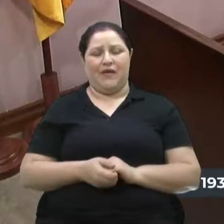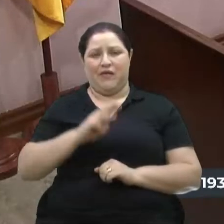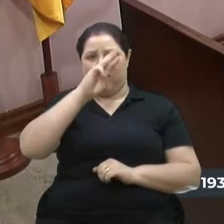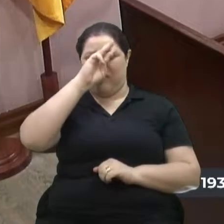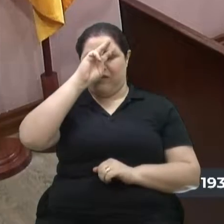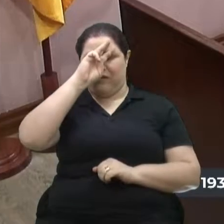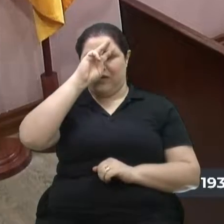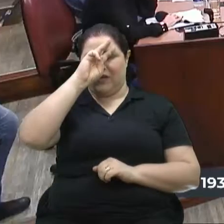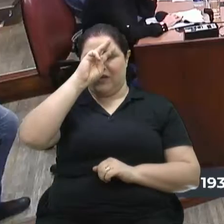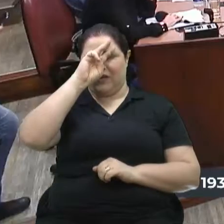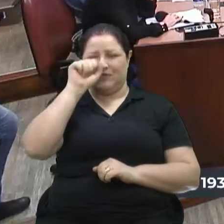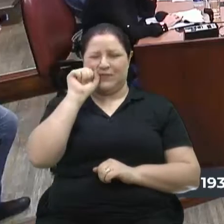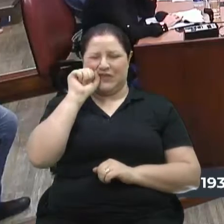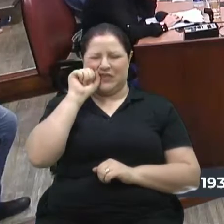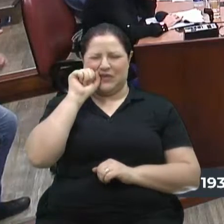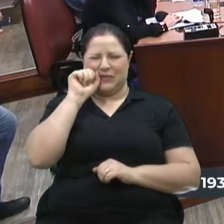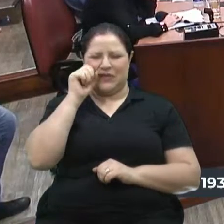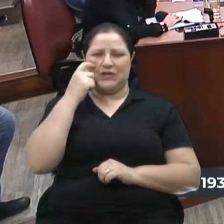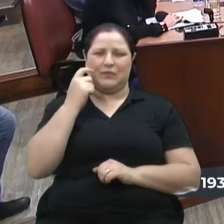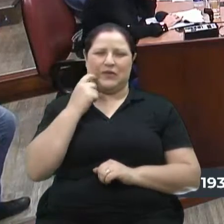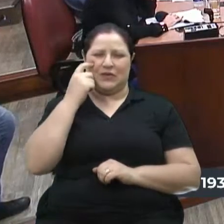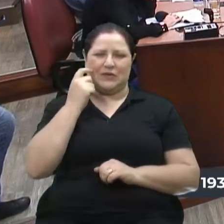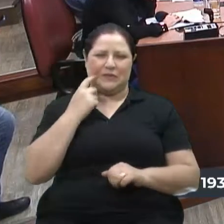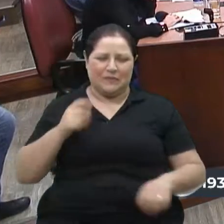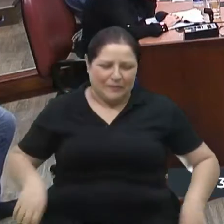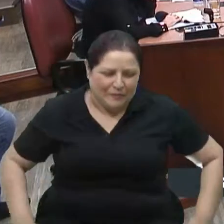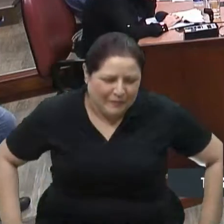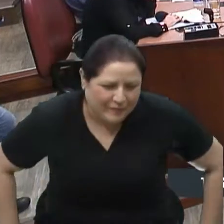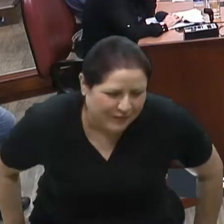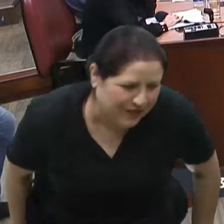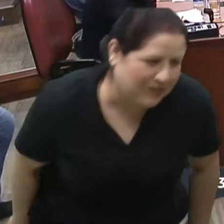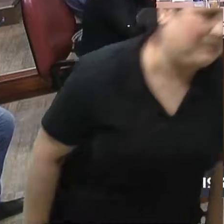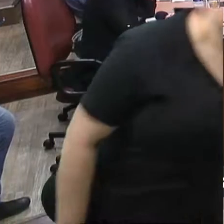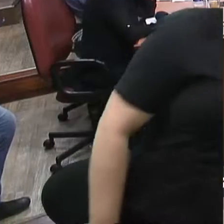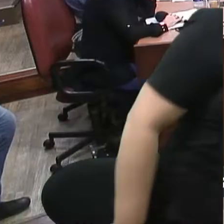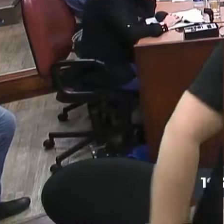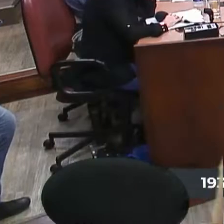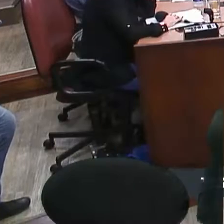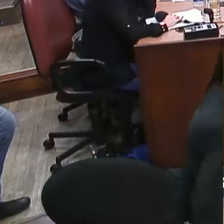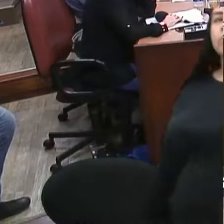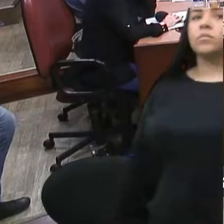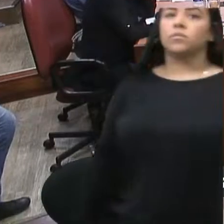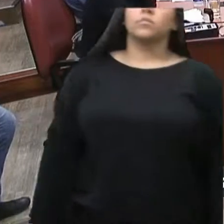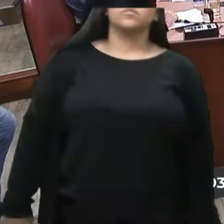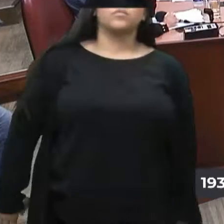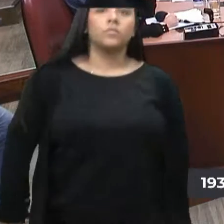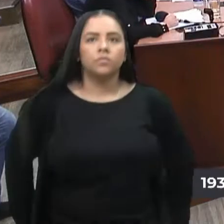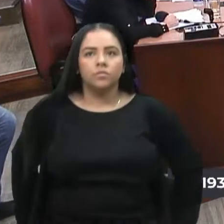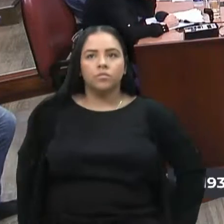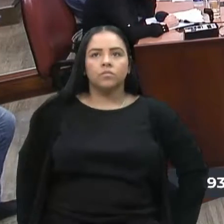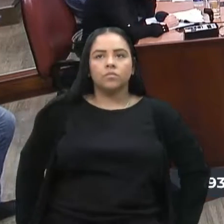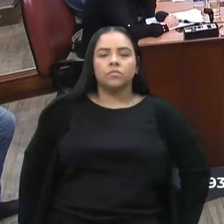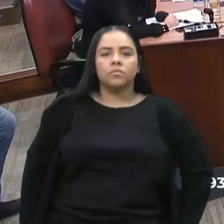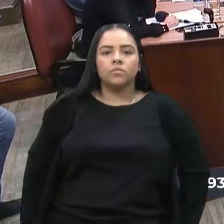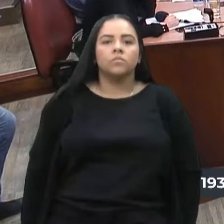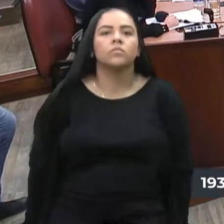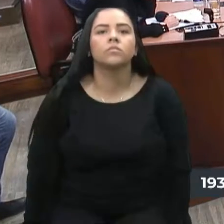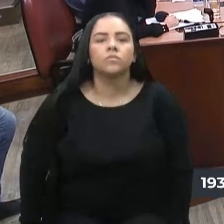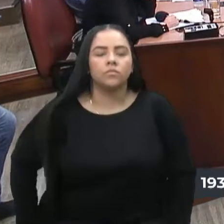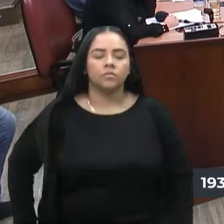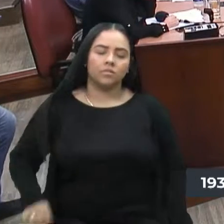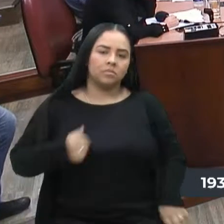a presidenta Bom dia eu ia me manifestar aqui mas vou encurtar o caminho